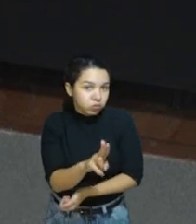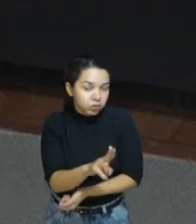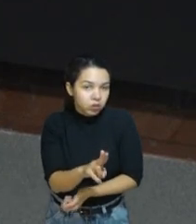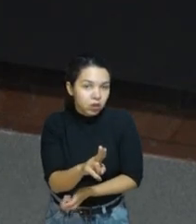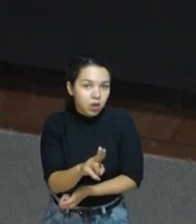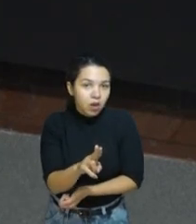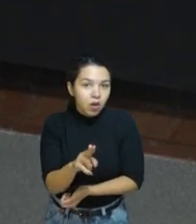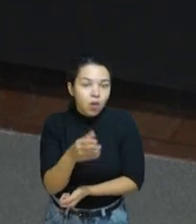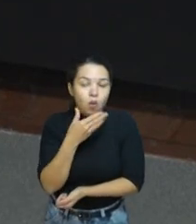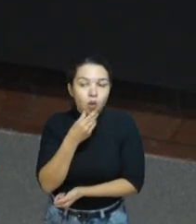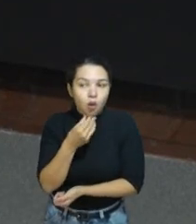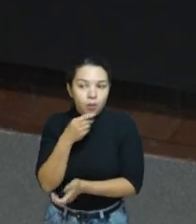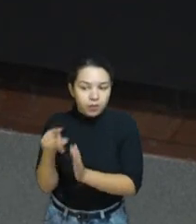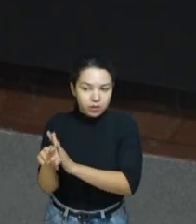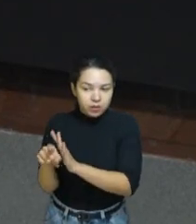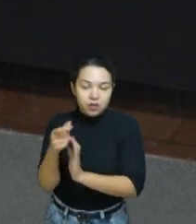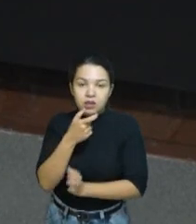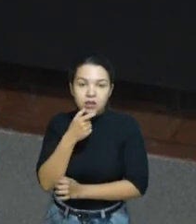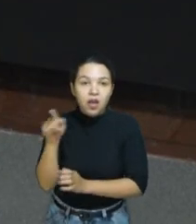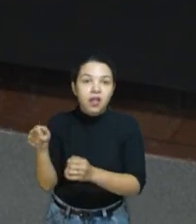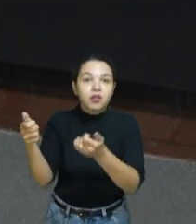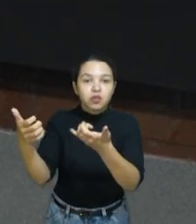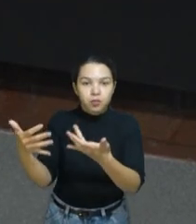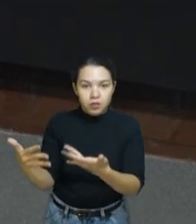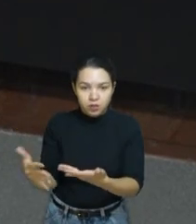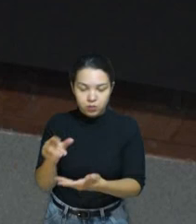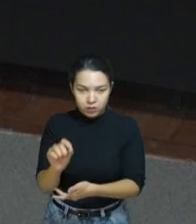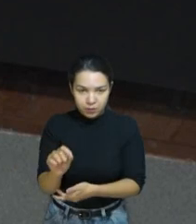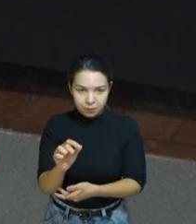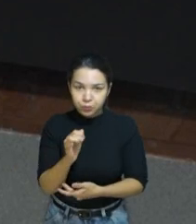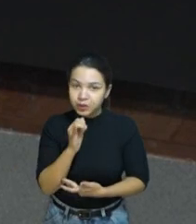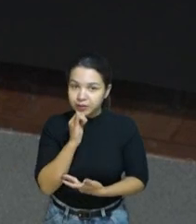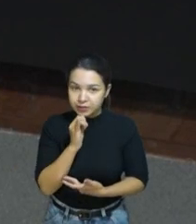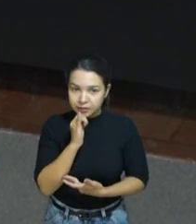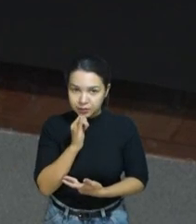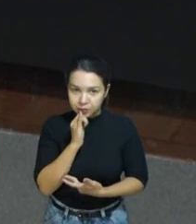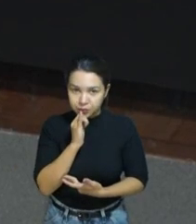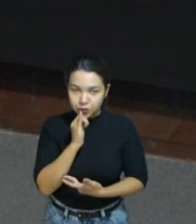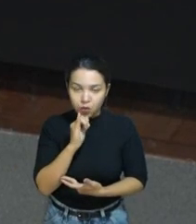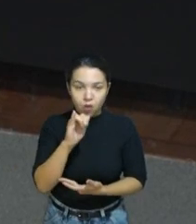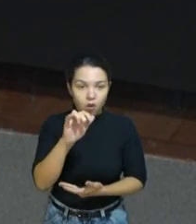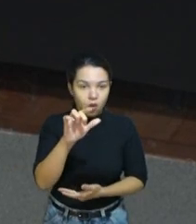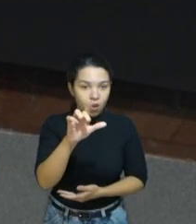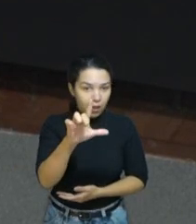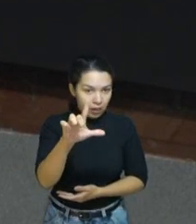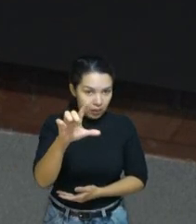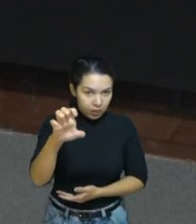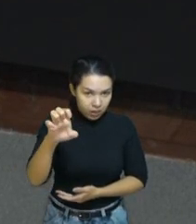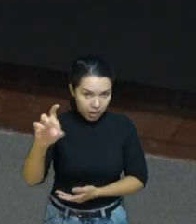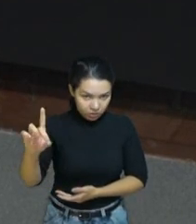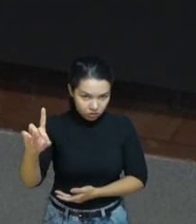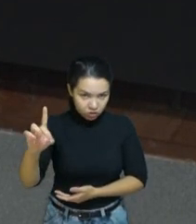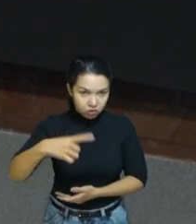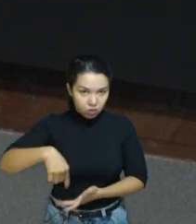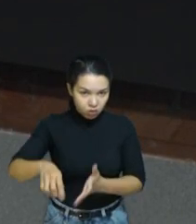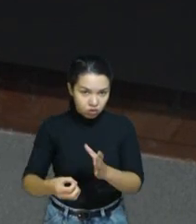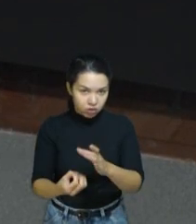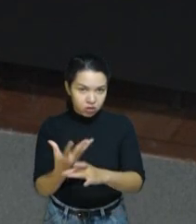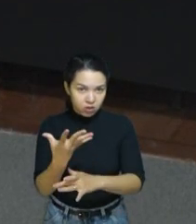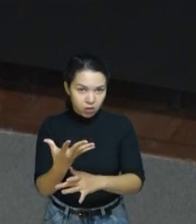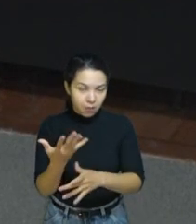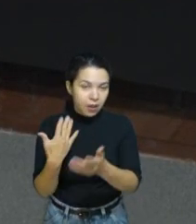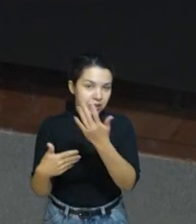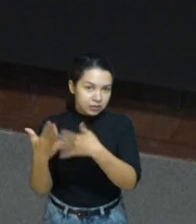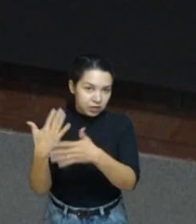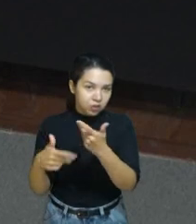90% é um pesquisador em inglês, mas enfim. E até ele deu um exemplo do LED. Né? A gente criou o LED e tinha